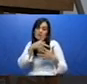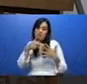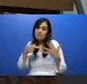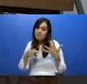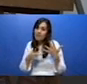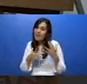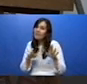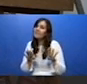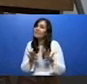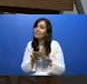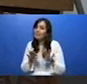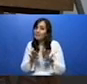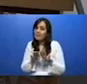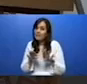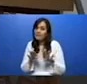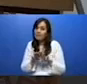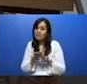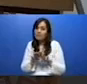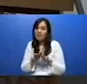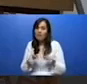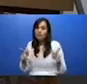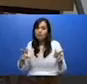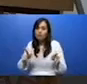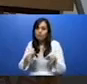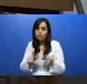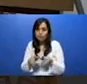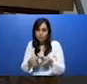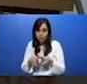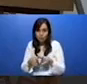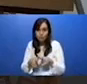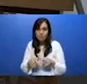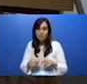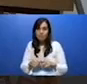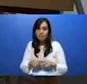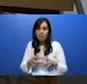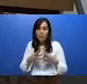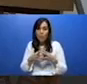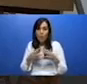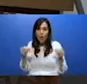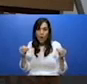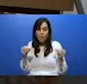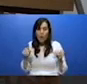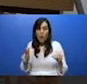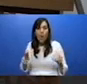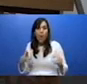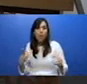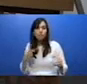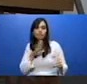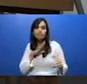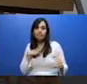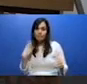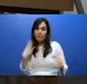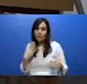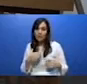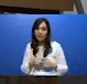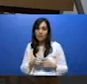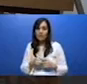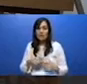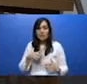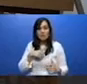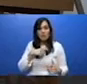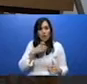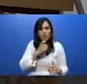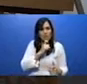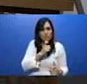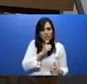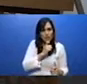conseguem sobreviver acabam desaparecendo ou morrendo, né? Tem muito frio, aqueles animais que